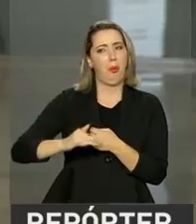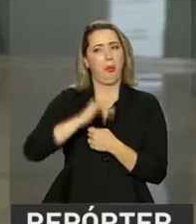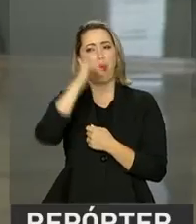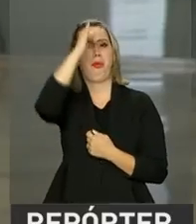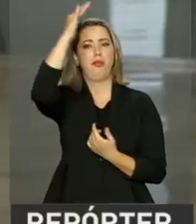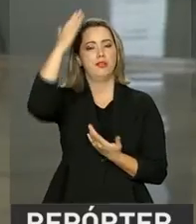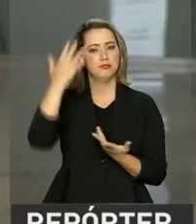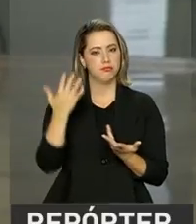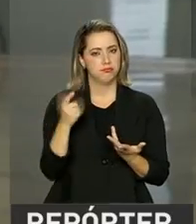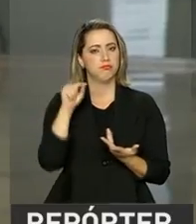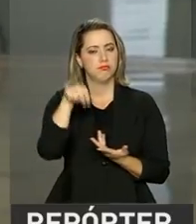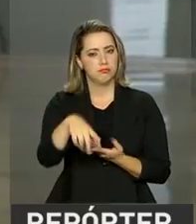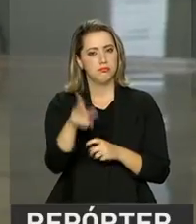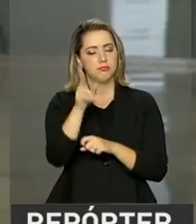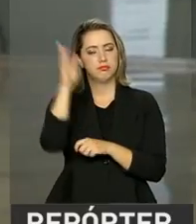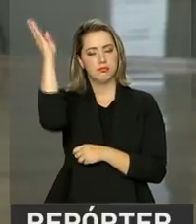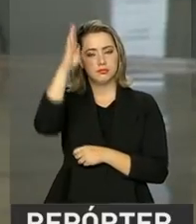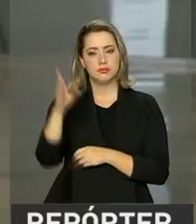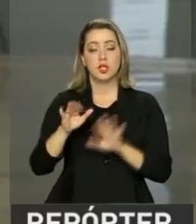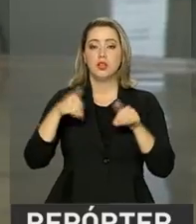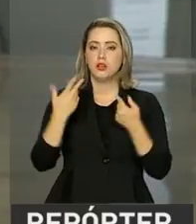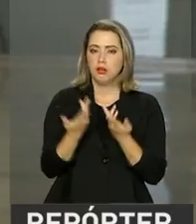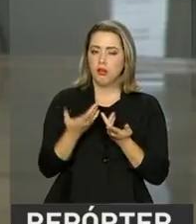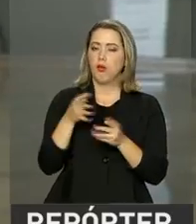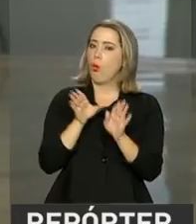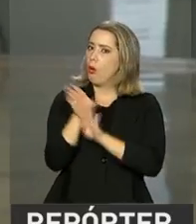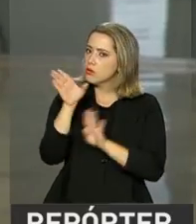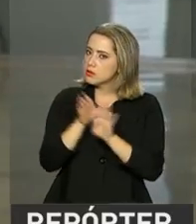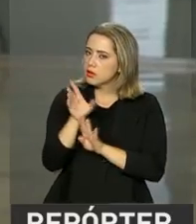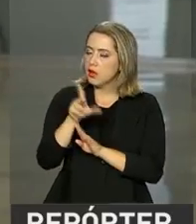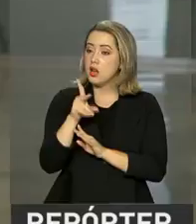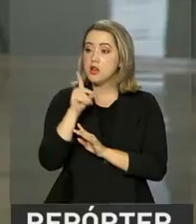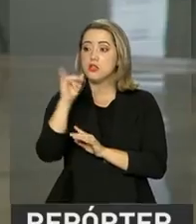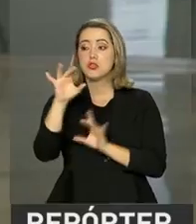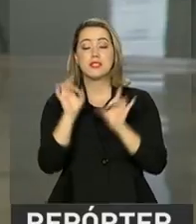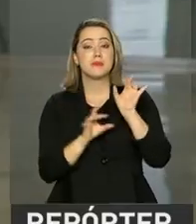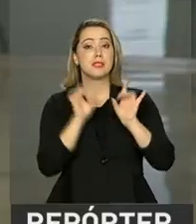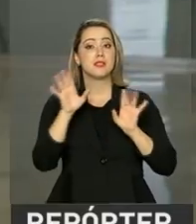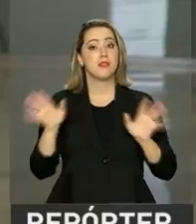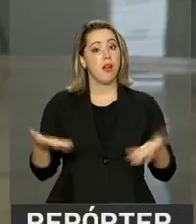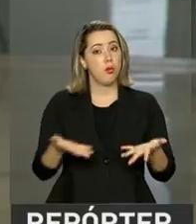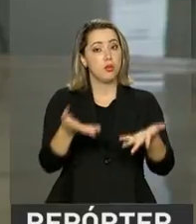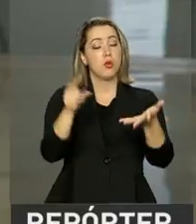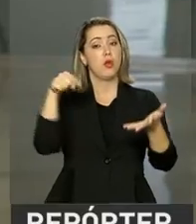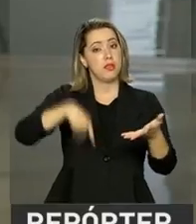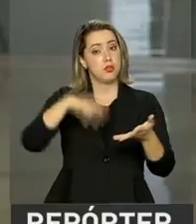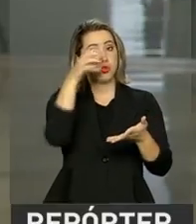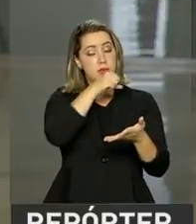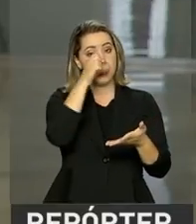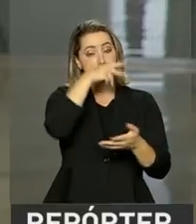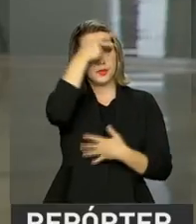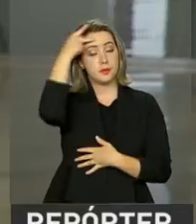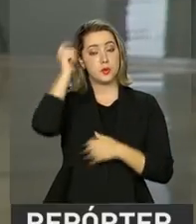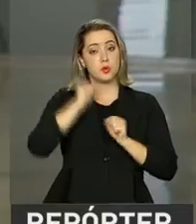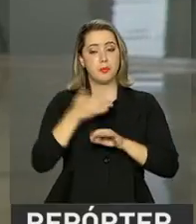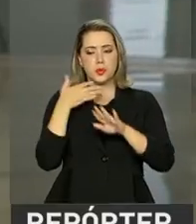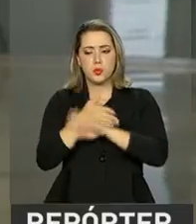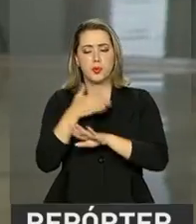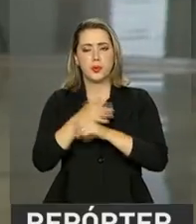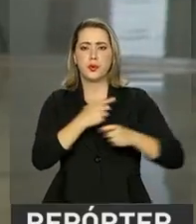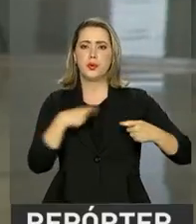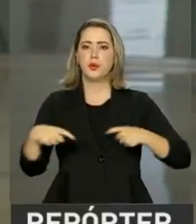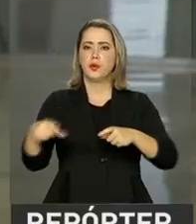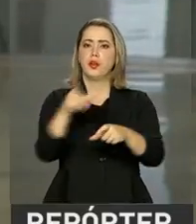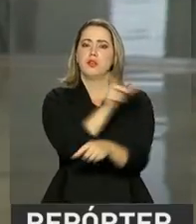de forma considerável no brasil então fica a dica dia nacional de mobilização neste sábado as pessoas podem procurar os postos